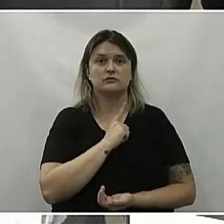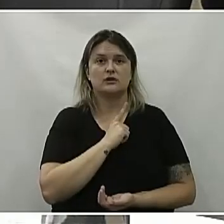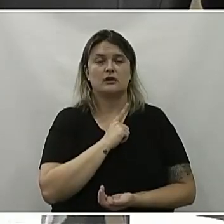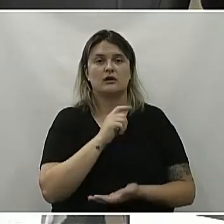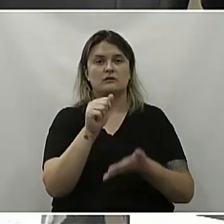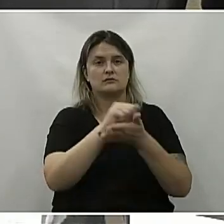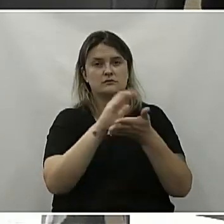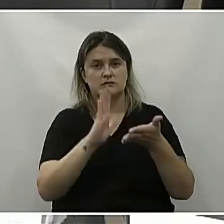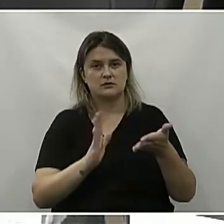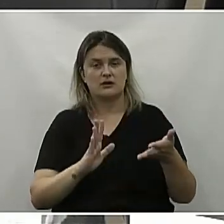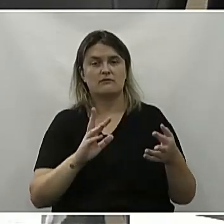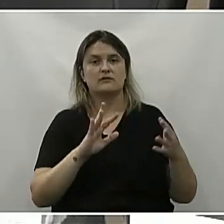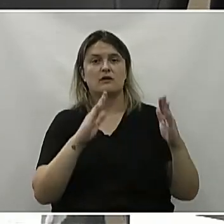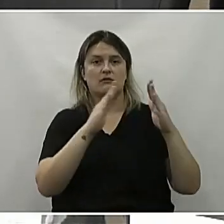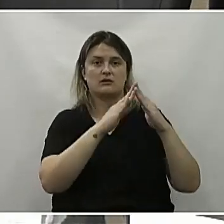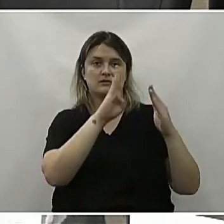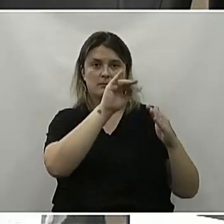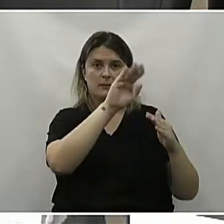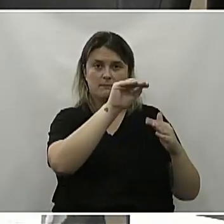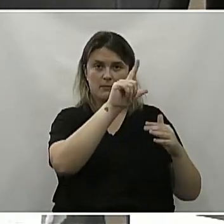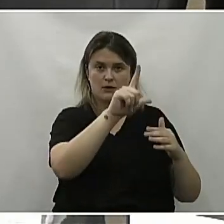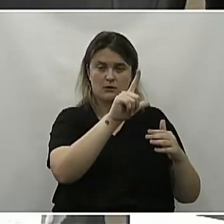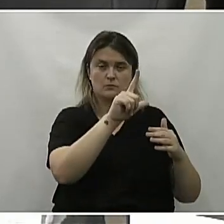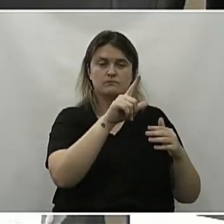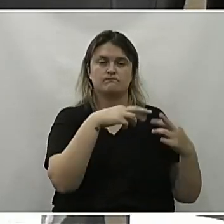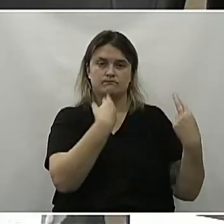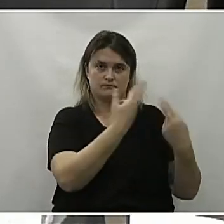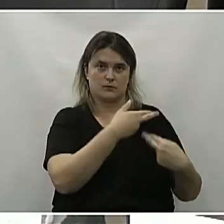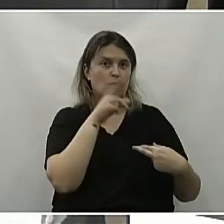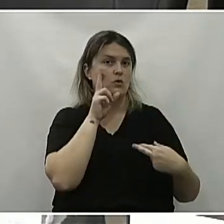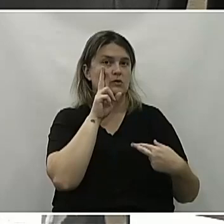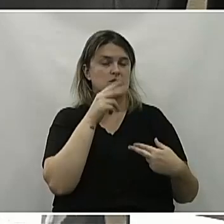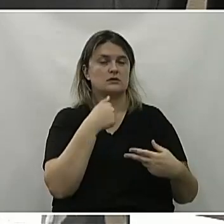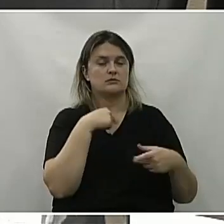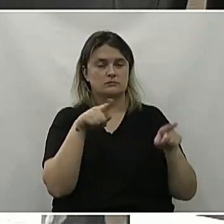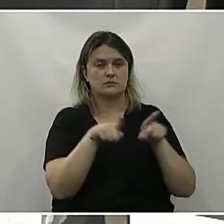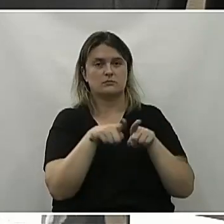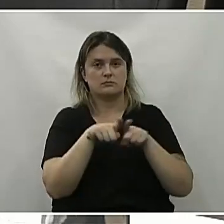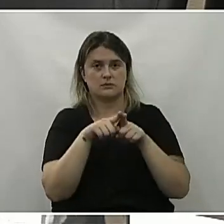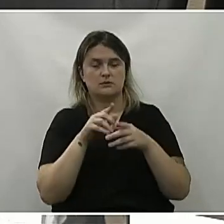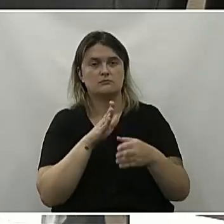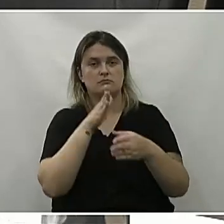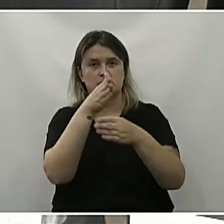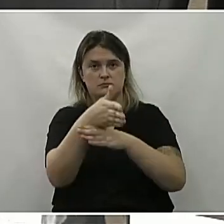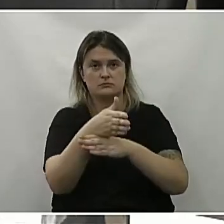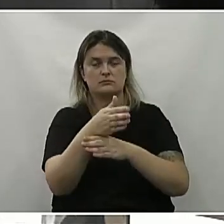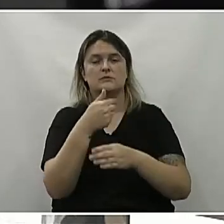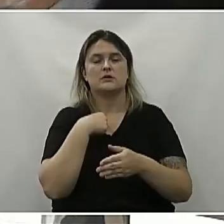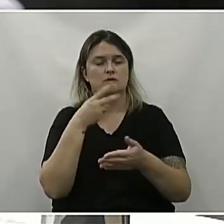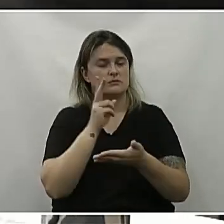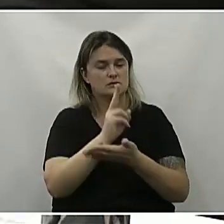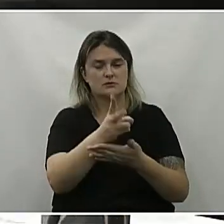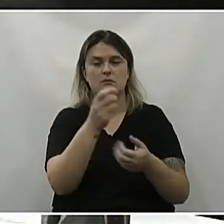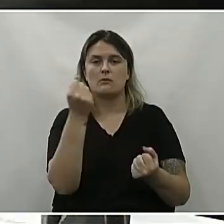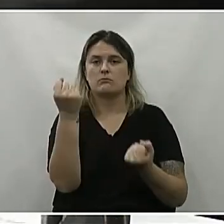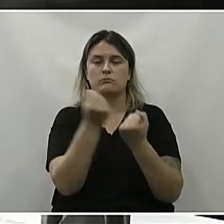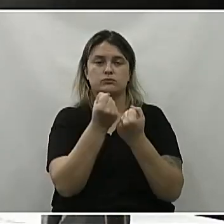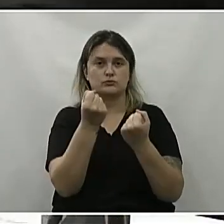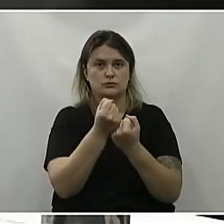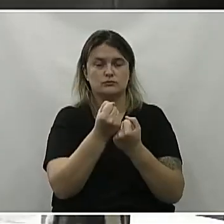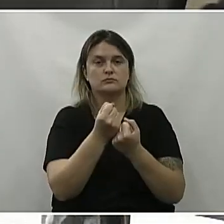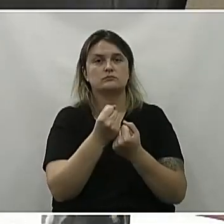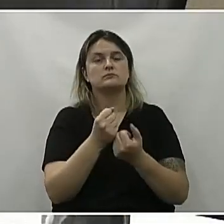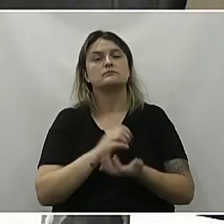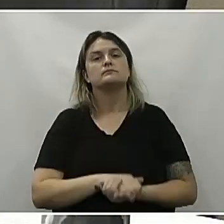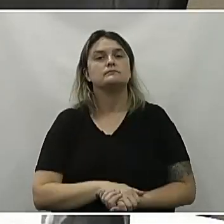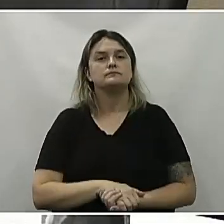ação muito grande da rede feminina de combate ao câncer o qual eu sou eh sempre parceira pela